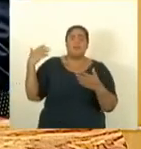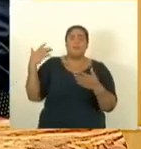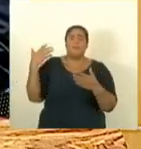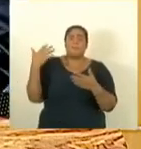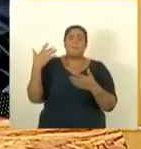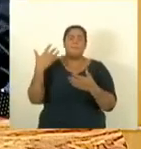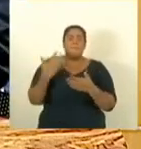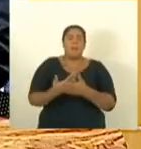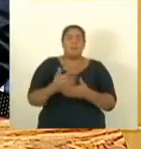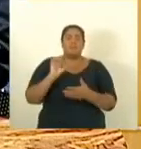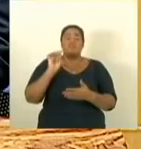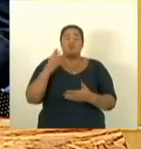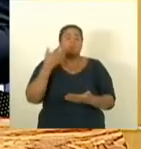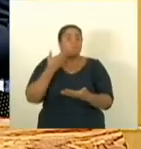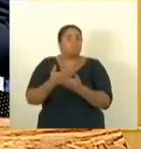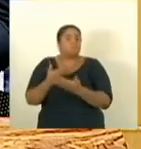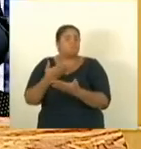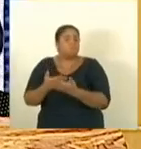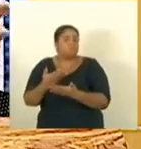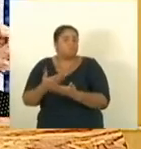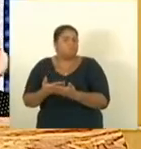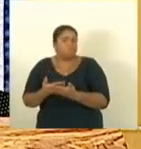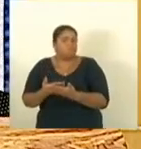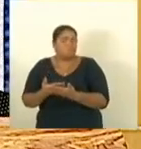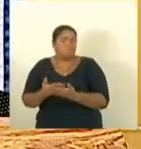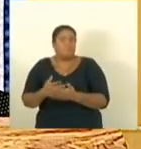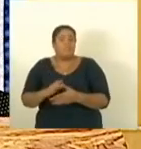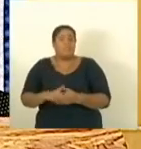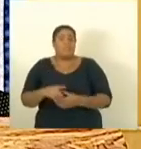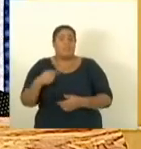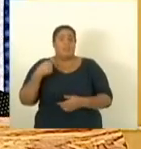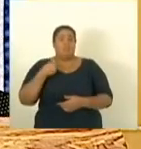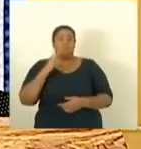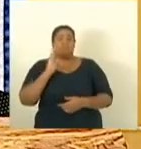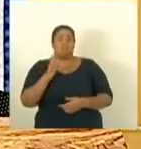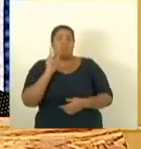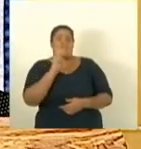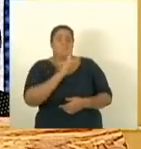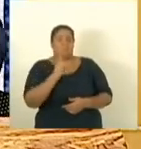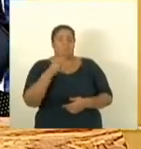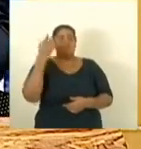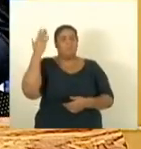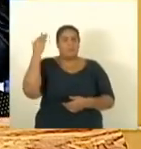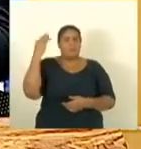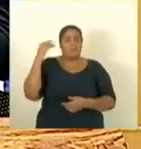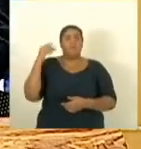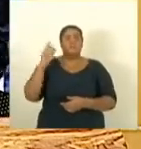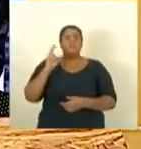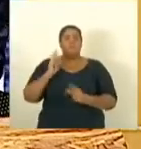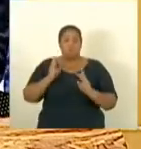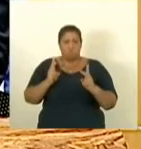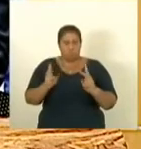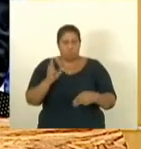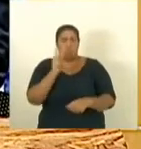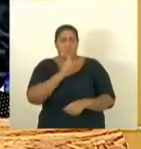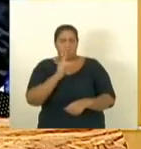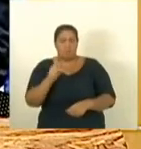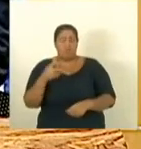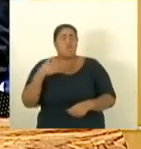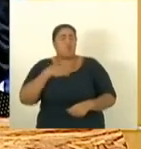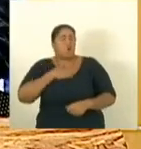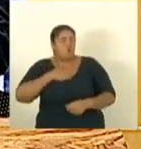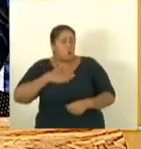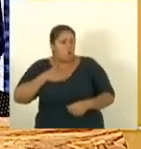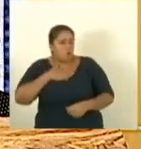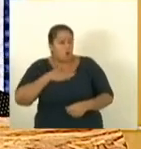ainda, mas estudo constantemente. E é algo que me dá prazer, né? E não interessa, assim, não é a questão de